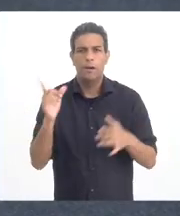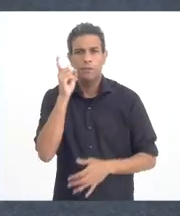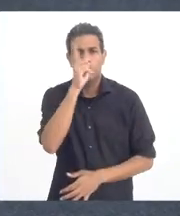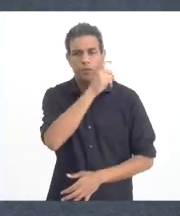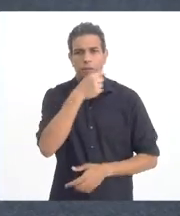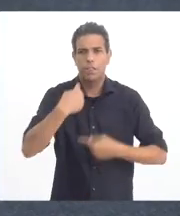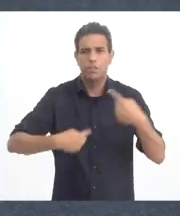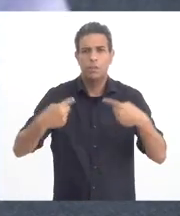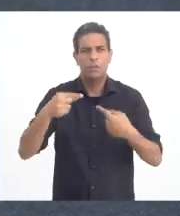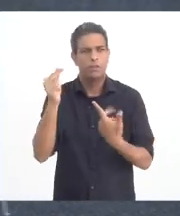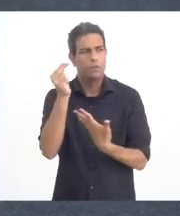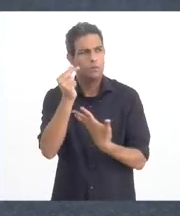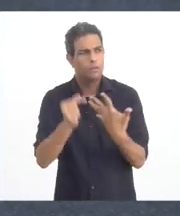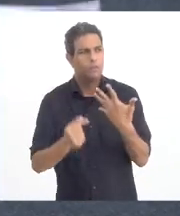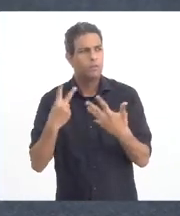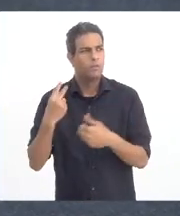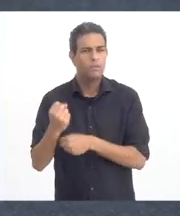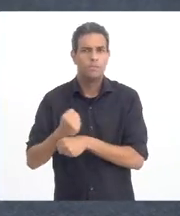difícil discorrer